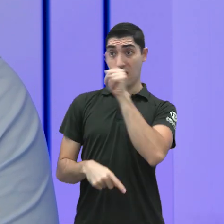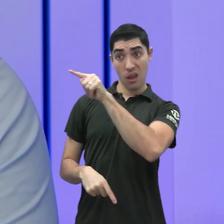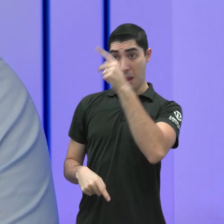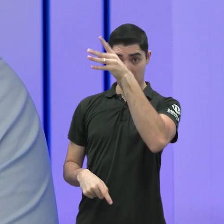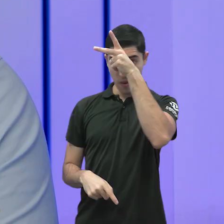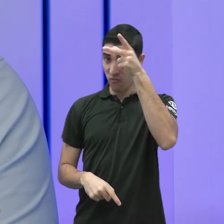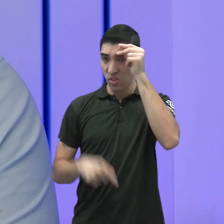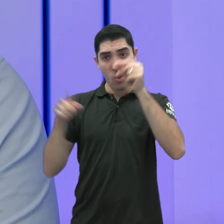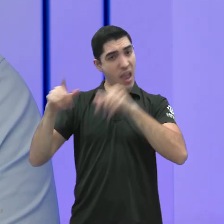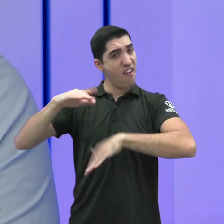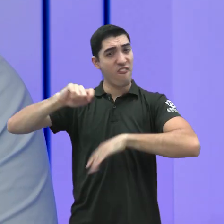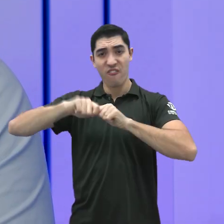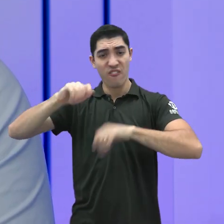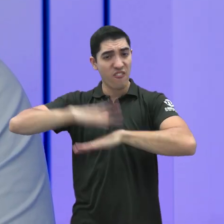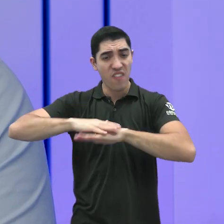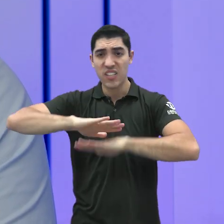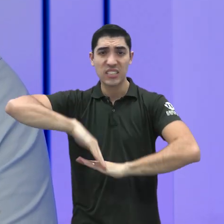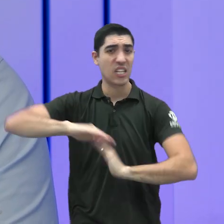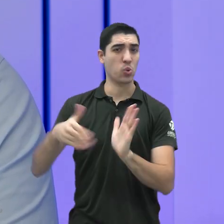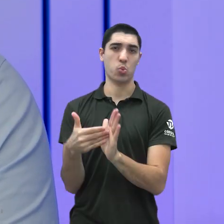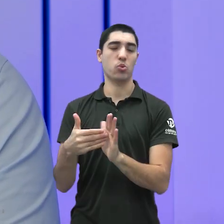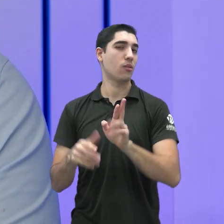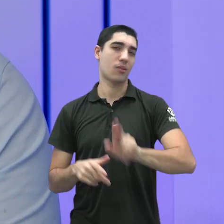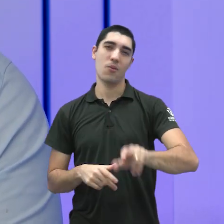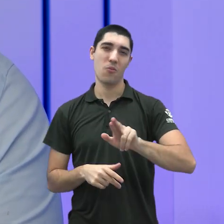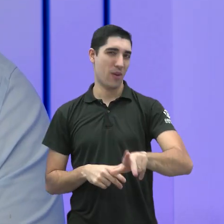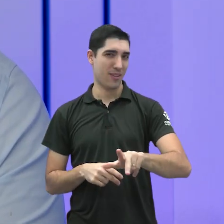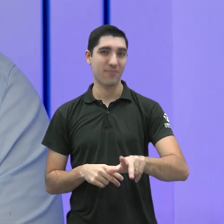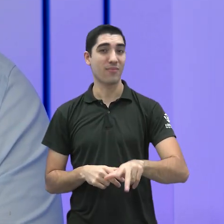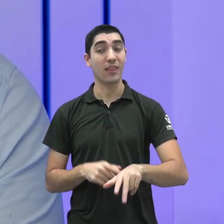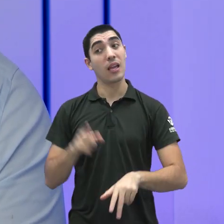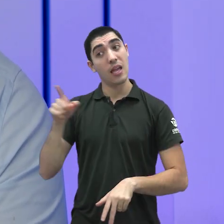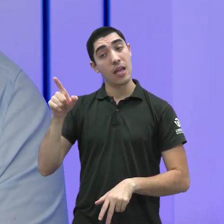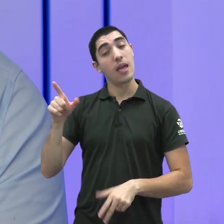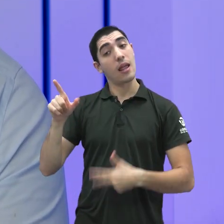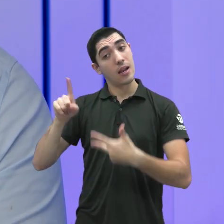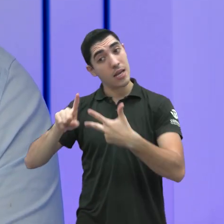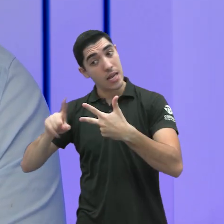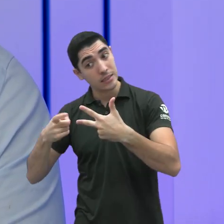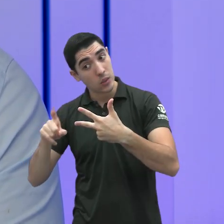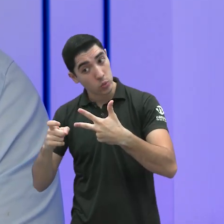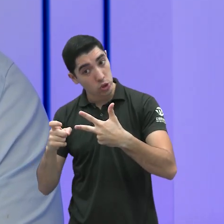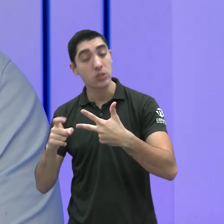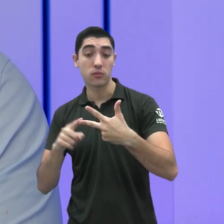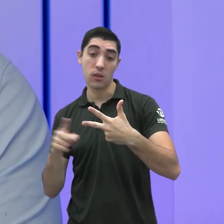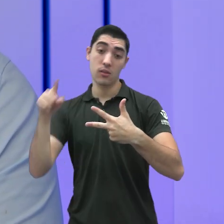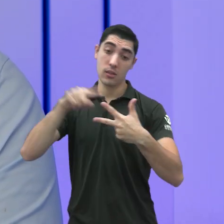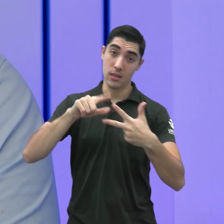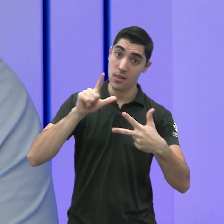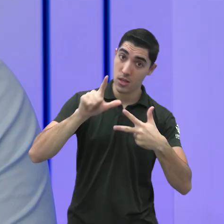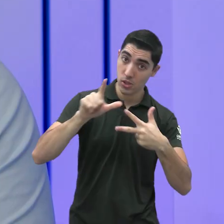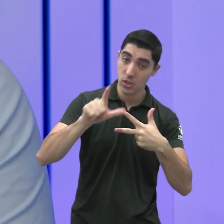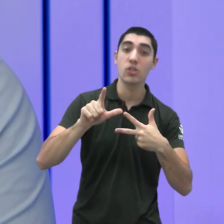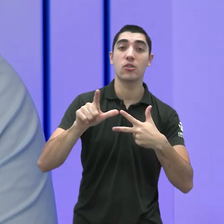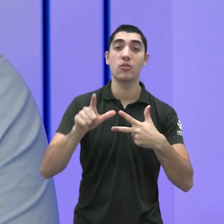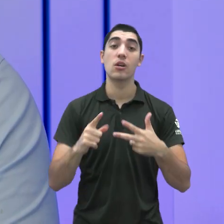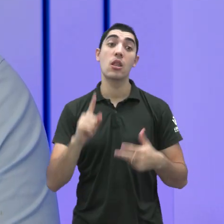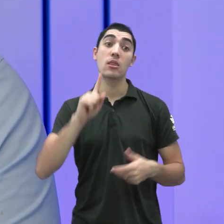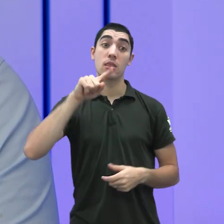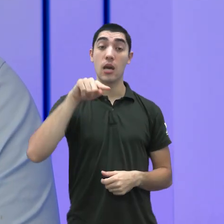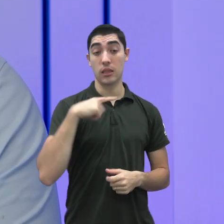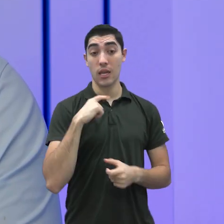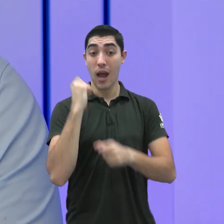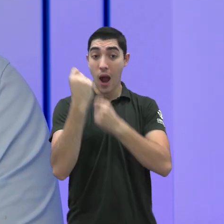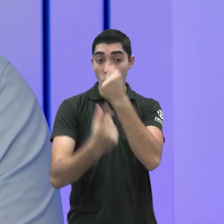funciona. O poder público ele tem até um certo ponto que ele pode chegar, e a partir desse ponto é com a gente, né? A gente que tem que tomar frente